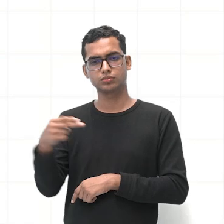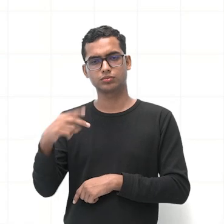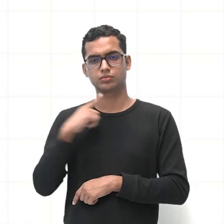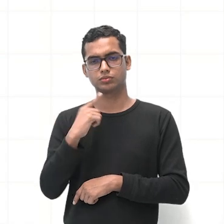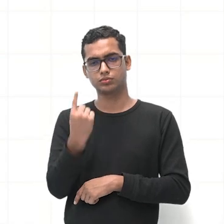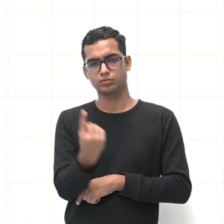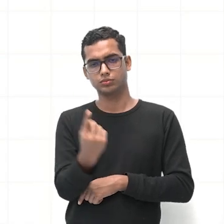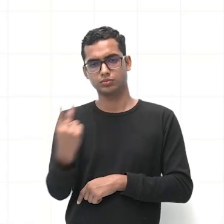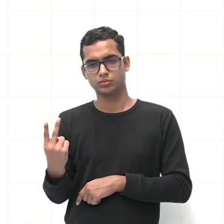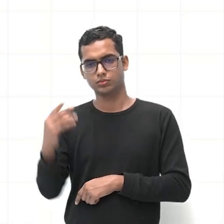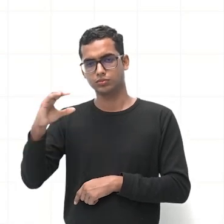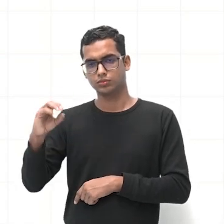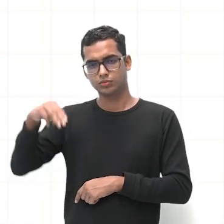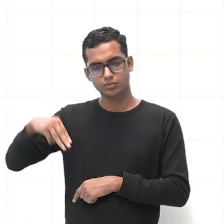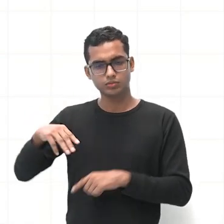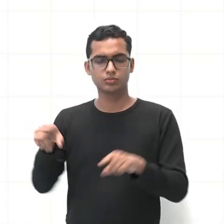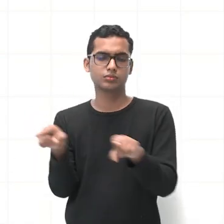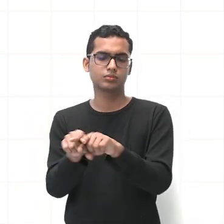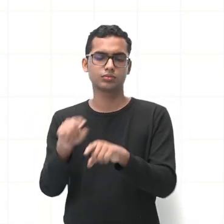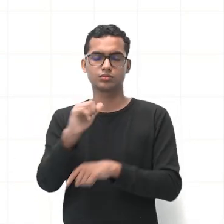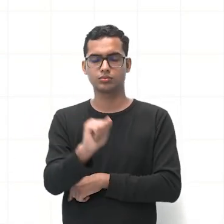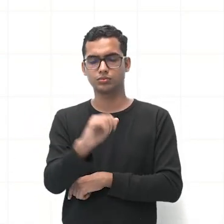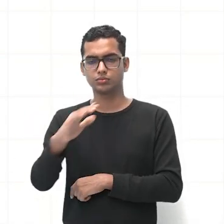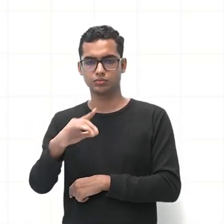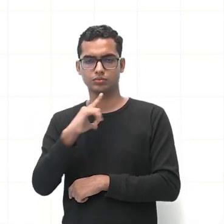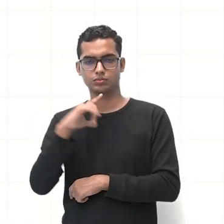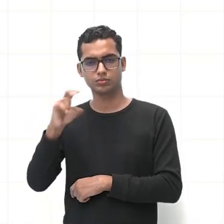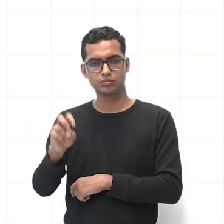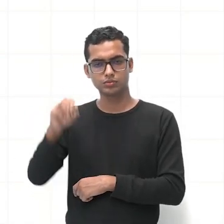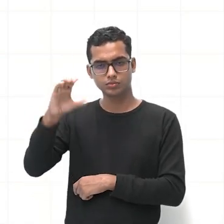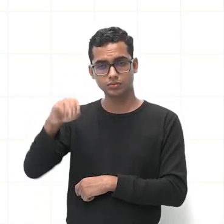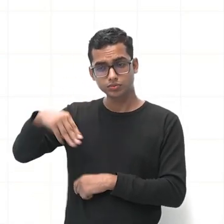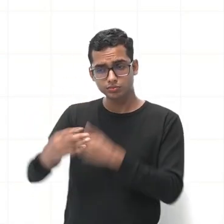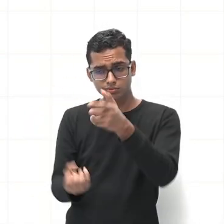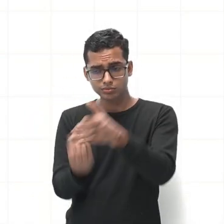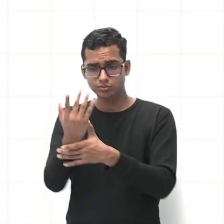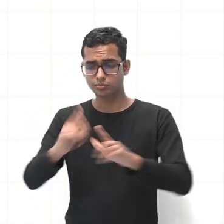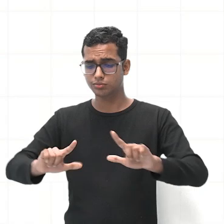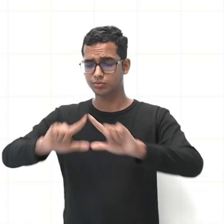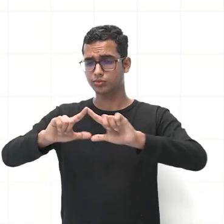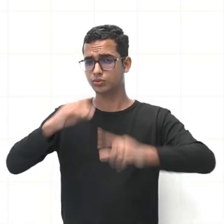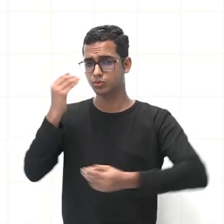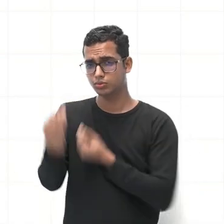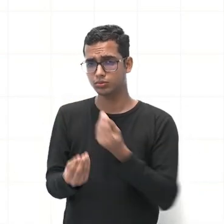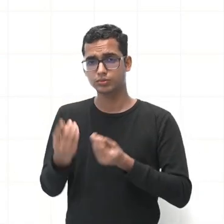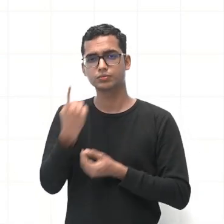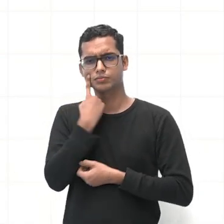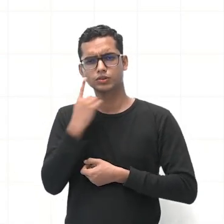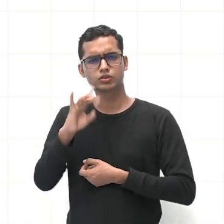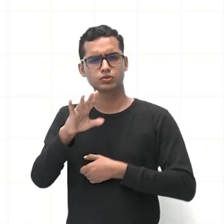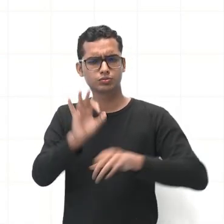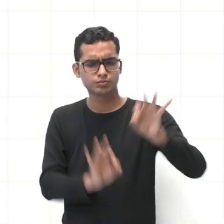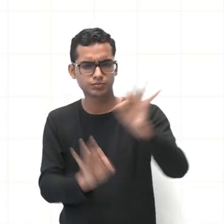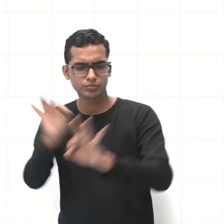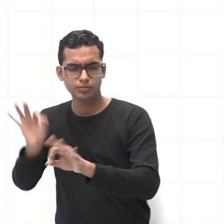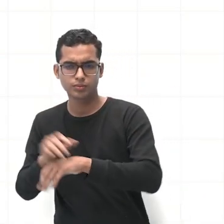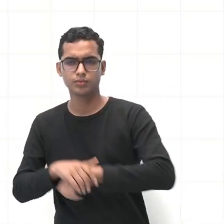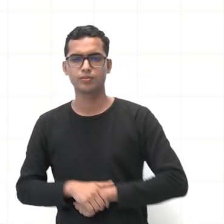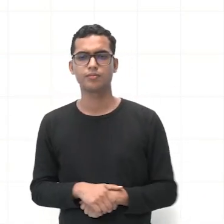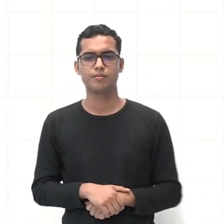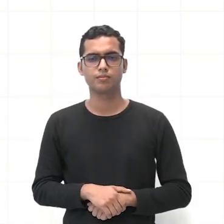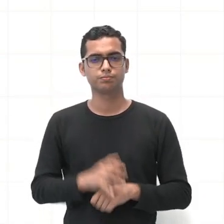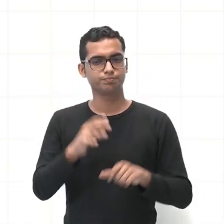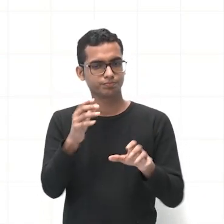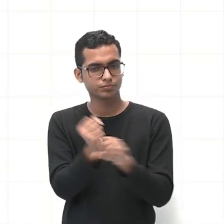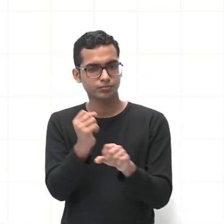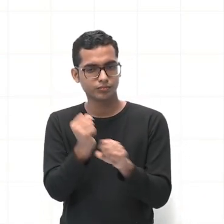5 centímetros formam um triângulo. Então, como é que a gente consegue isso daqui? É só pegar isso associando, né? A gente soma os